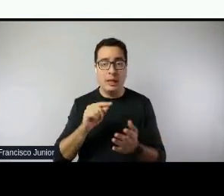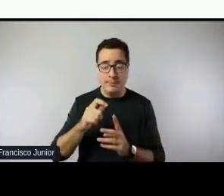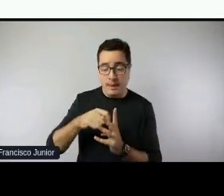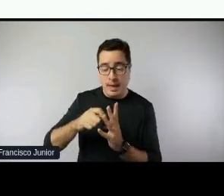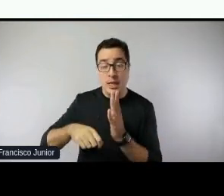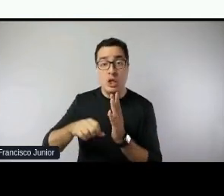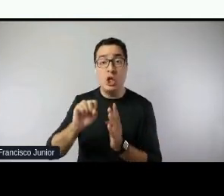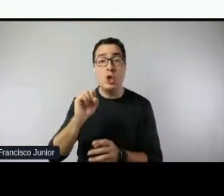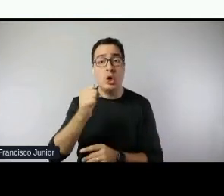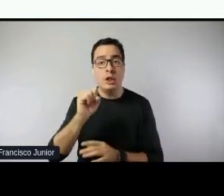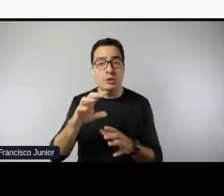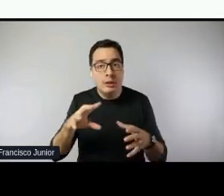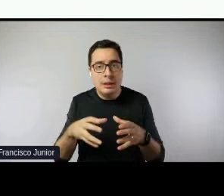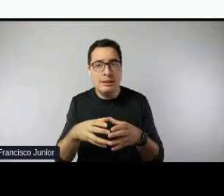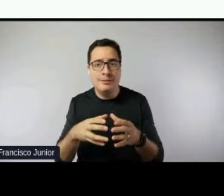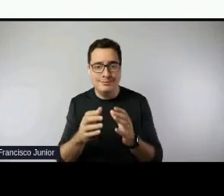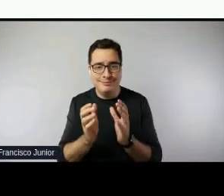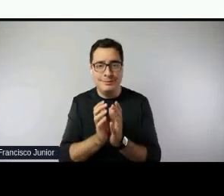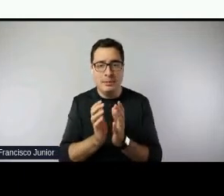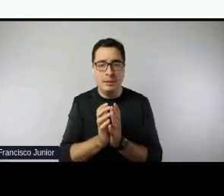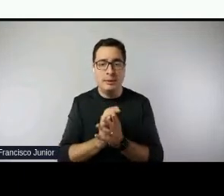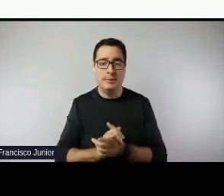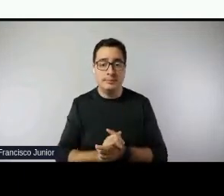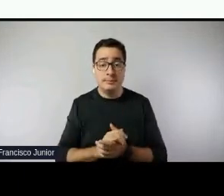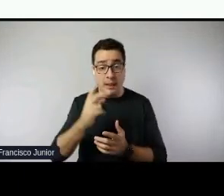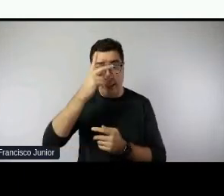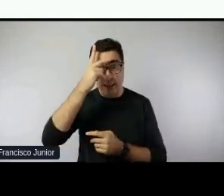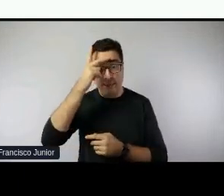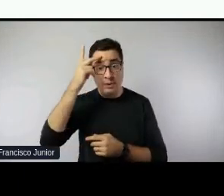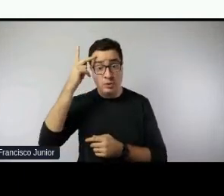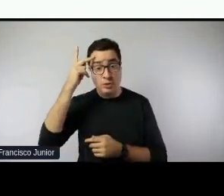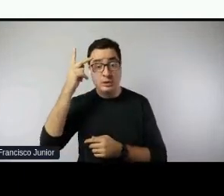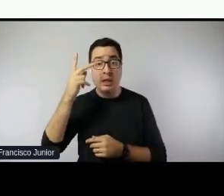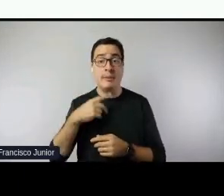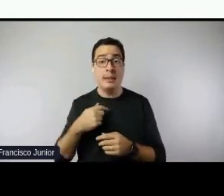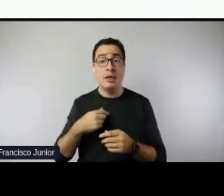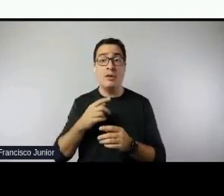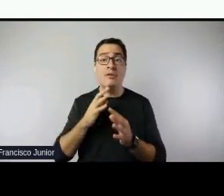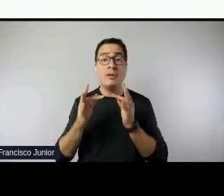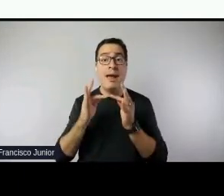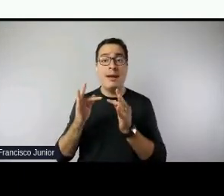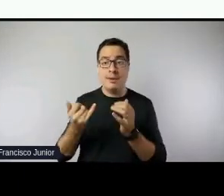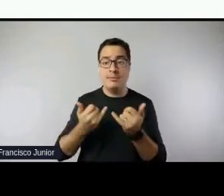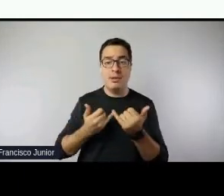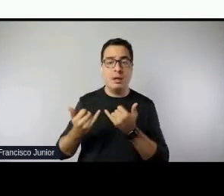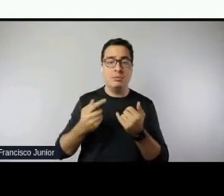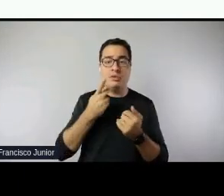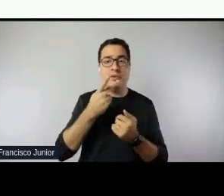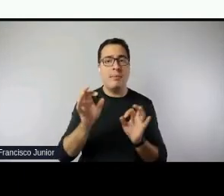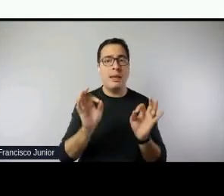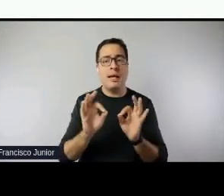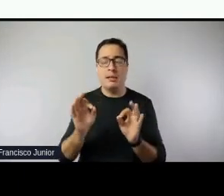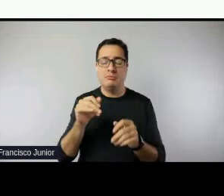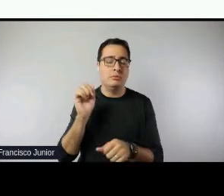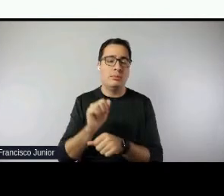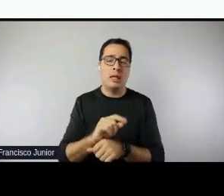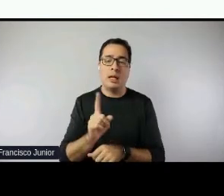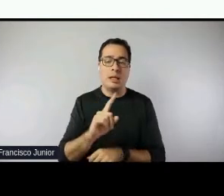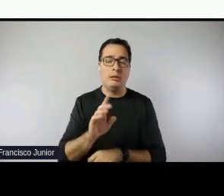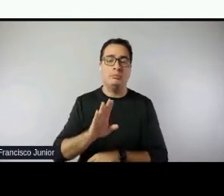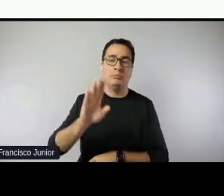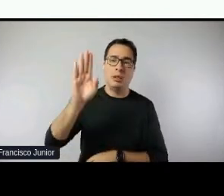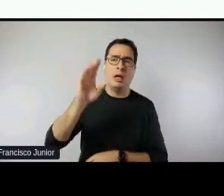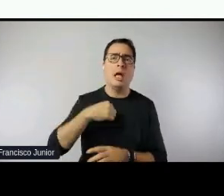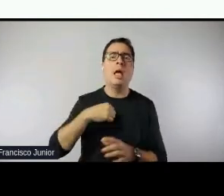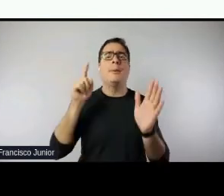construção desse time, as pessoas já estão me dando feedback que eu não preciso nem falar mais. Não preciso nem parar dele para levantar a mão. Eu